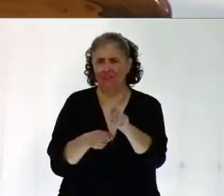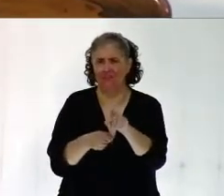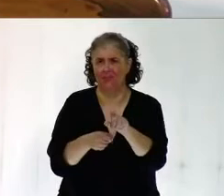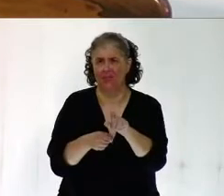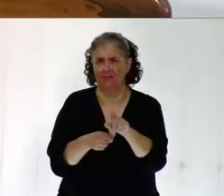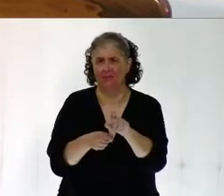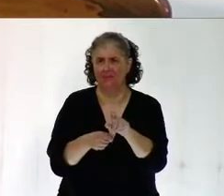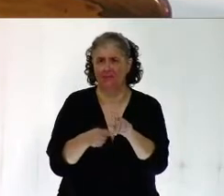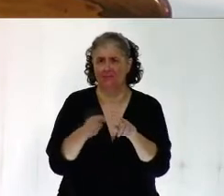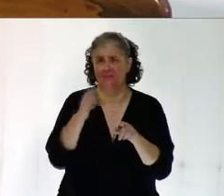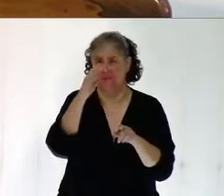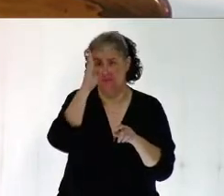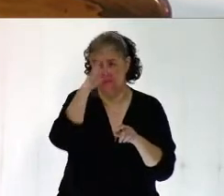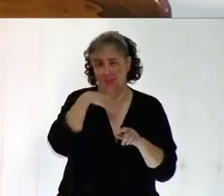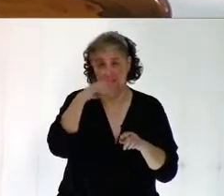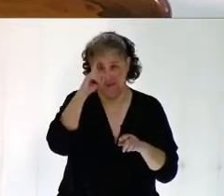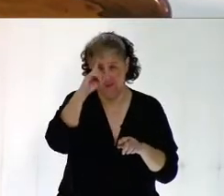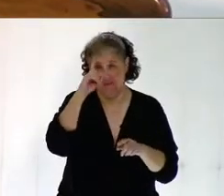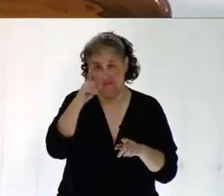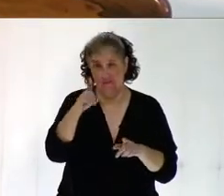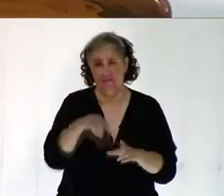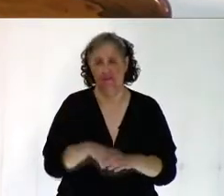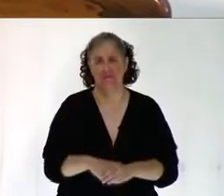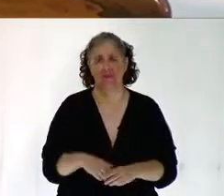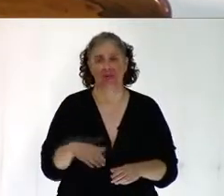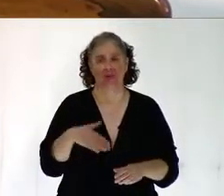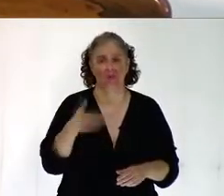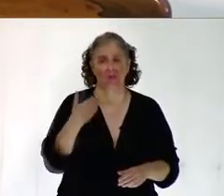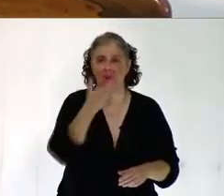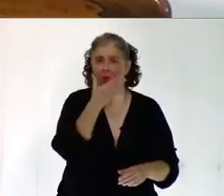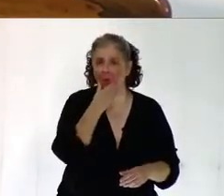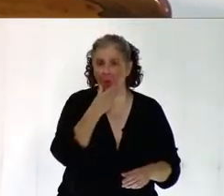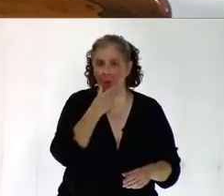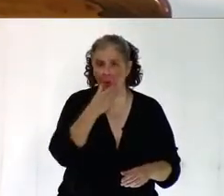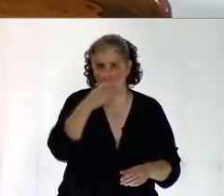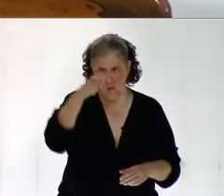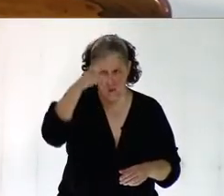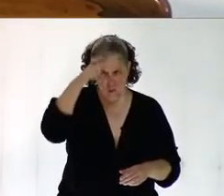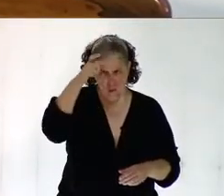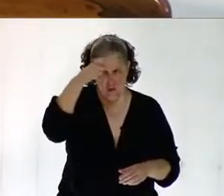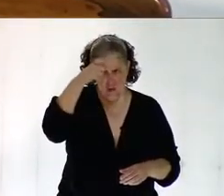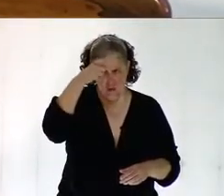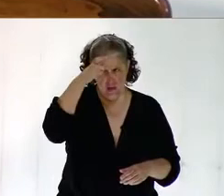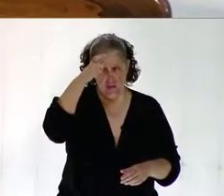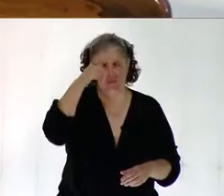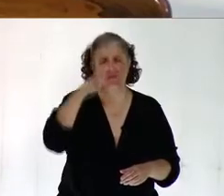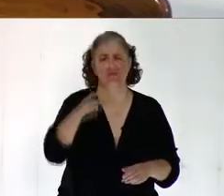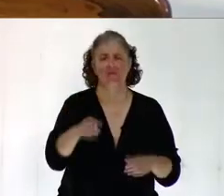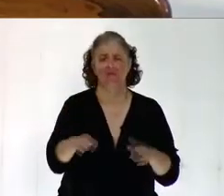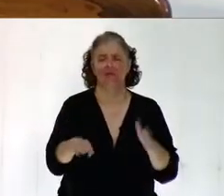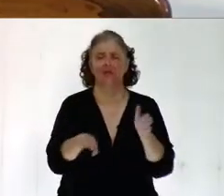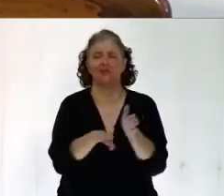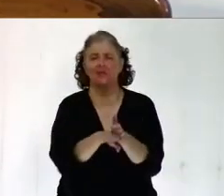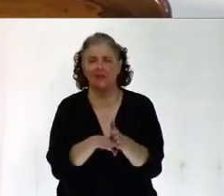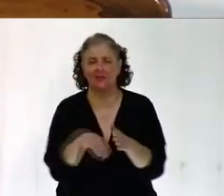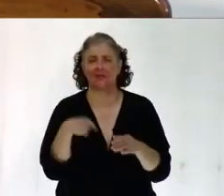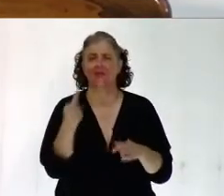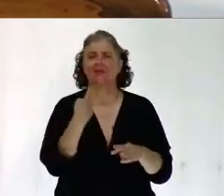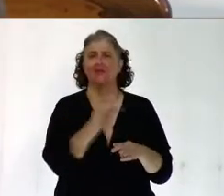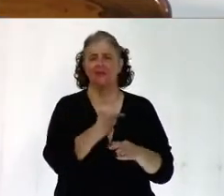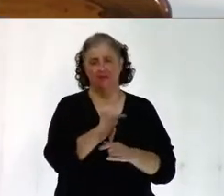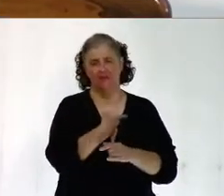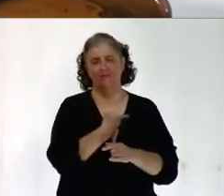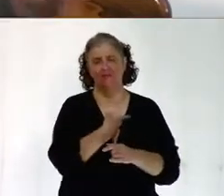mau dia quando o tentador chega para tentar exatamente o contrário